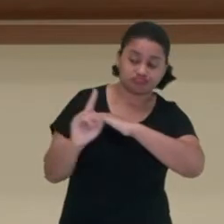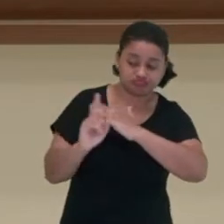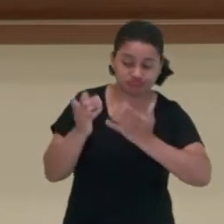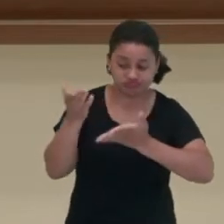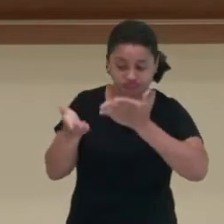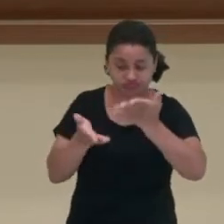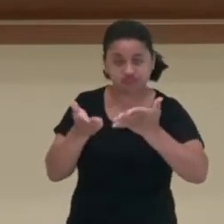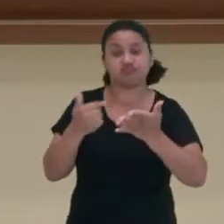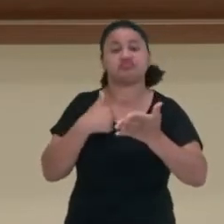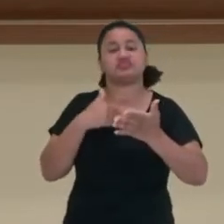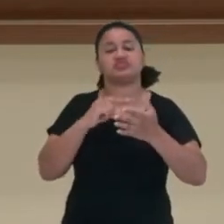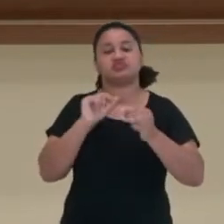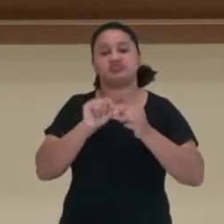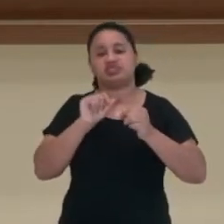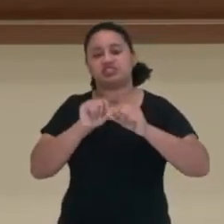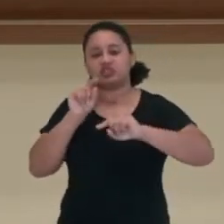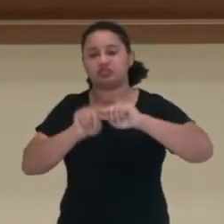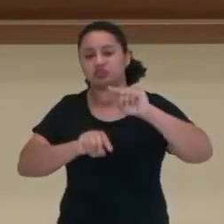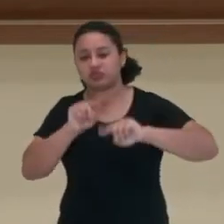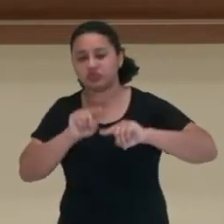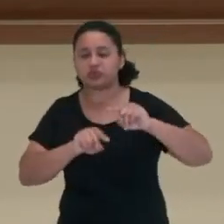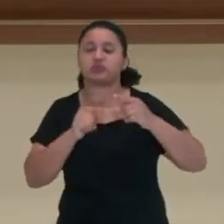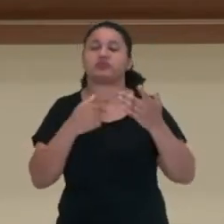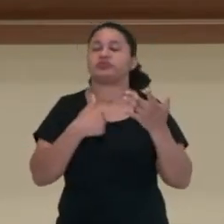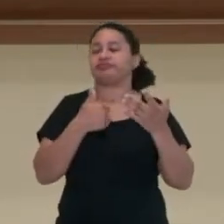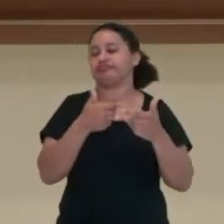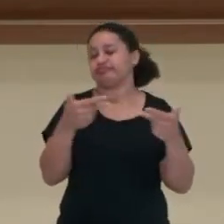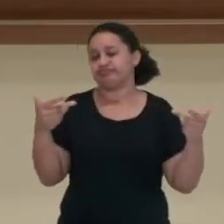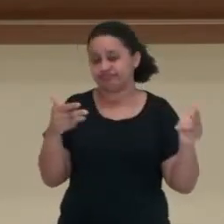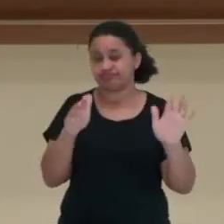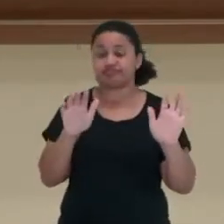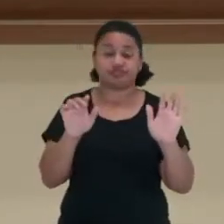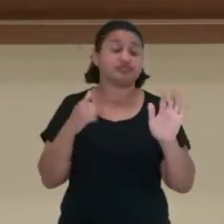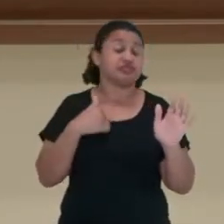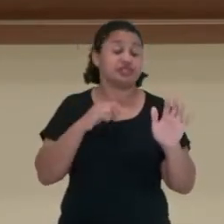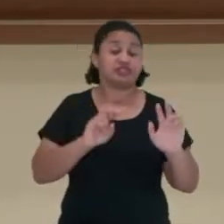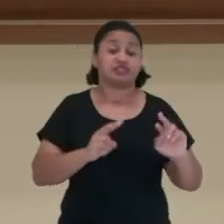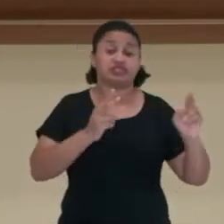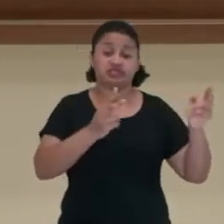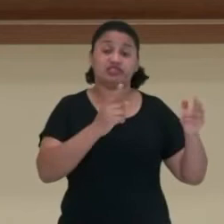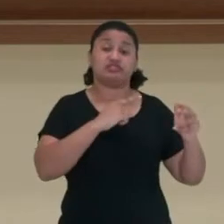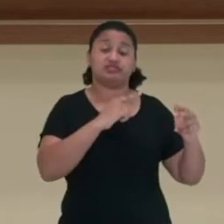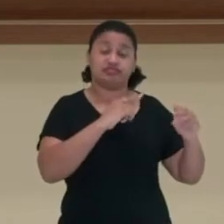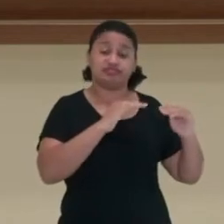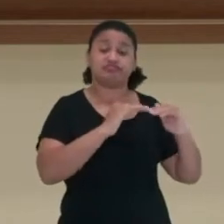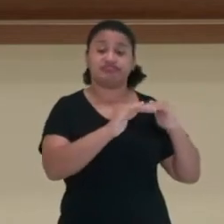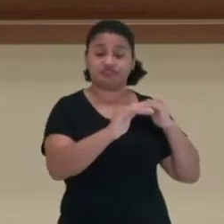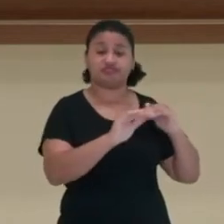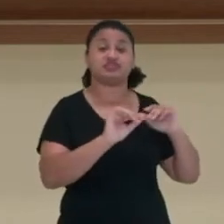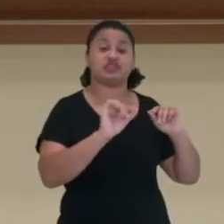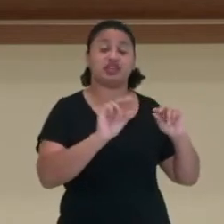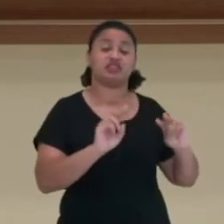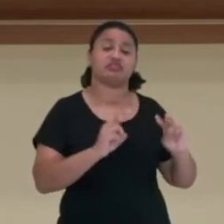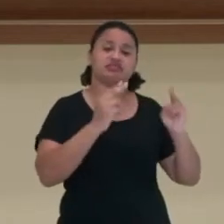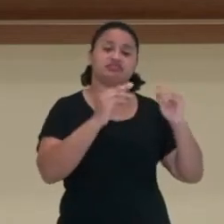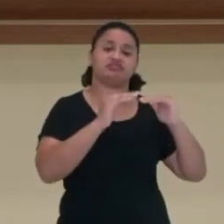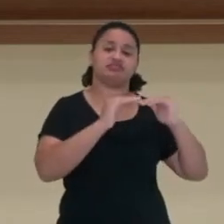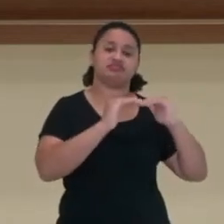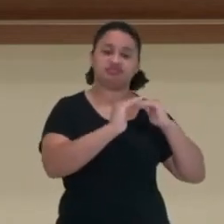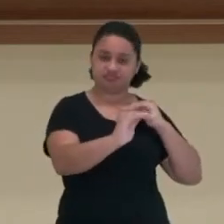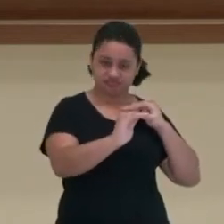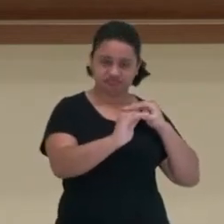produzir mercadoria, produzir peças e assim por diante, eles vão acontecer. São aqueles chamados